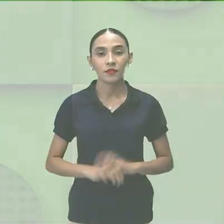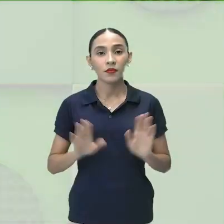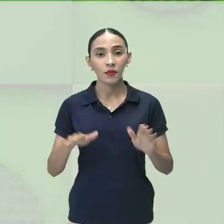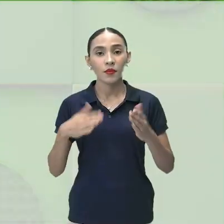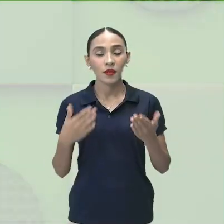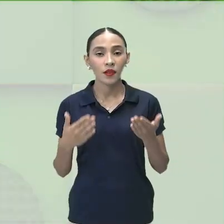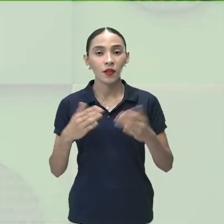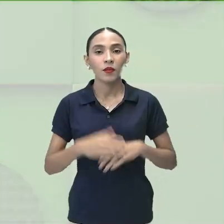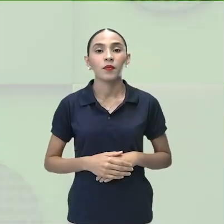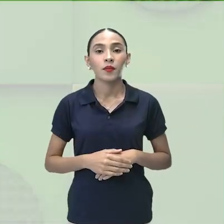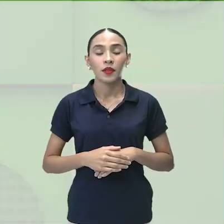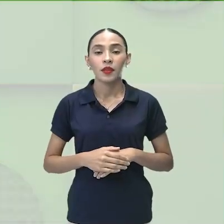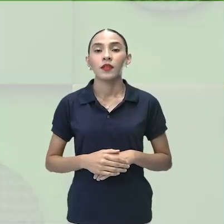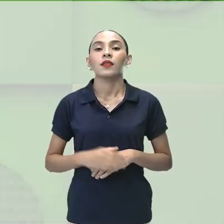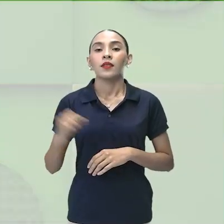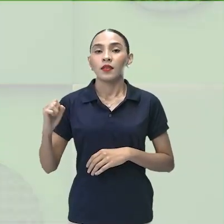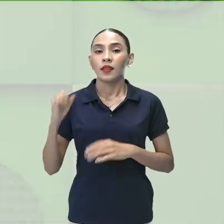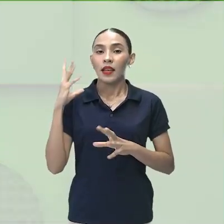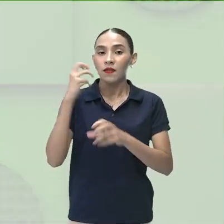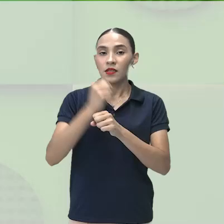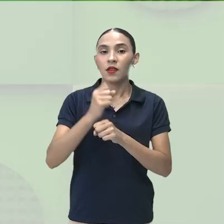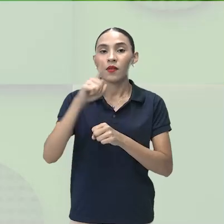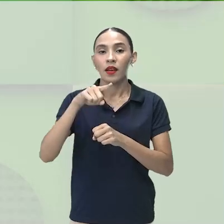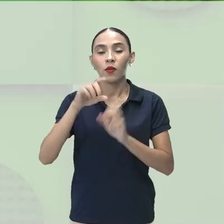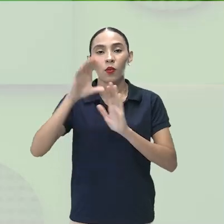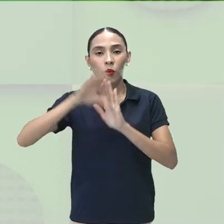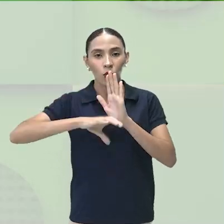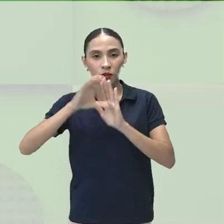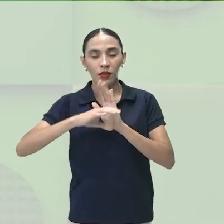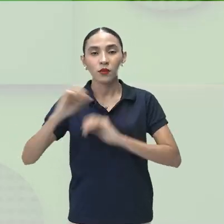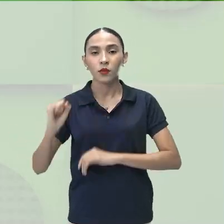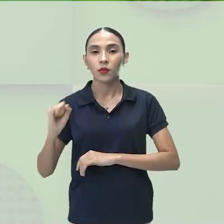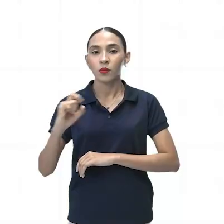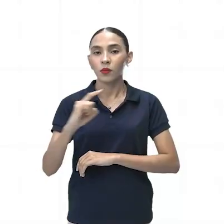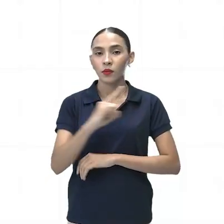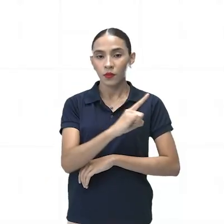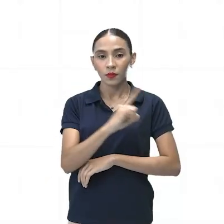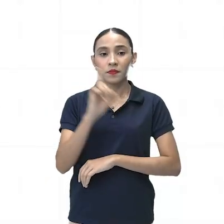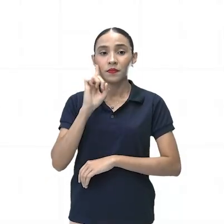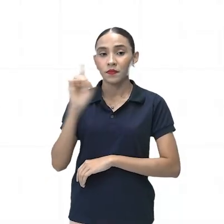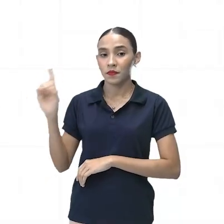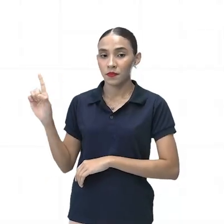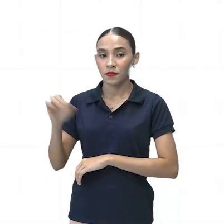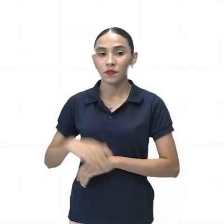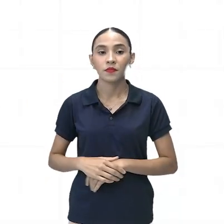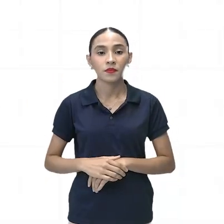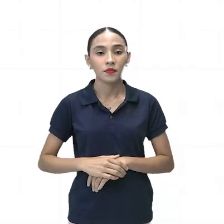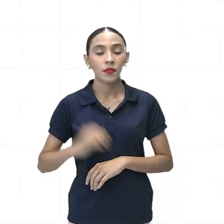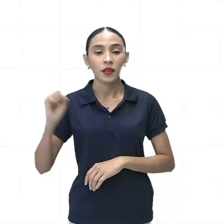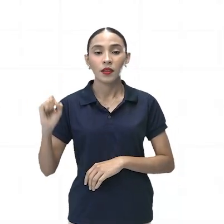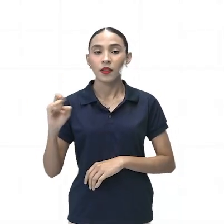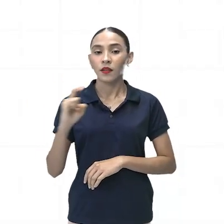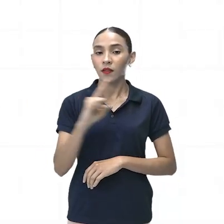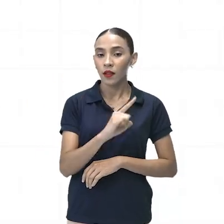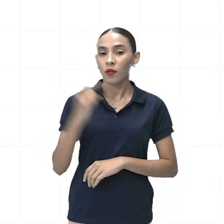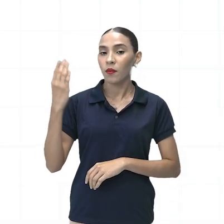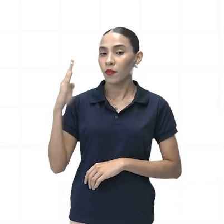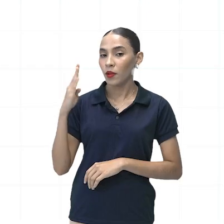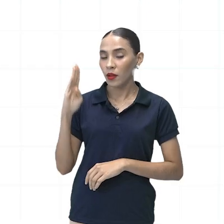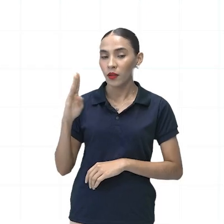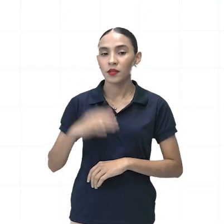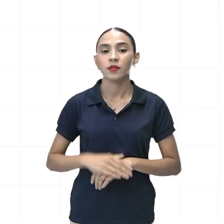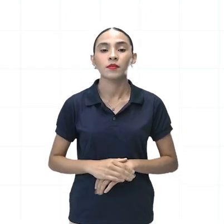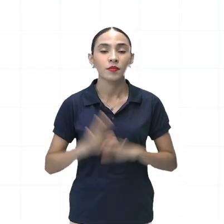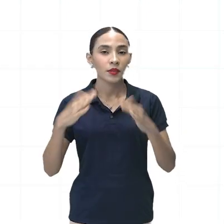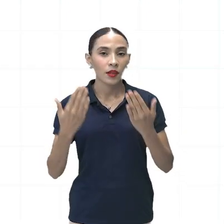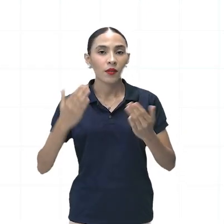Então, o primeiro ponto de revisão hoje será o conceito de evolução. Vejam só. A evolução biológica, ou